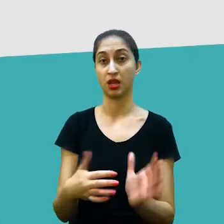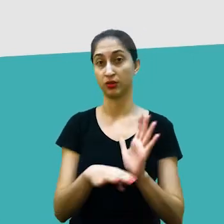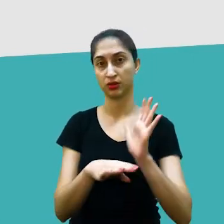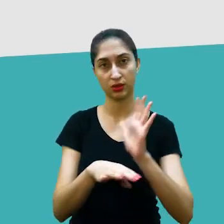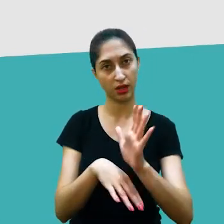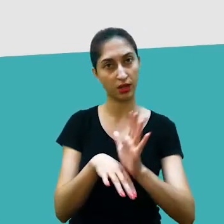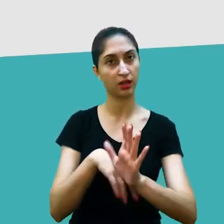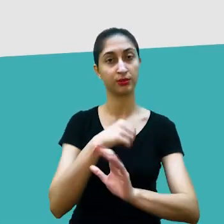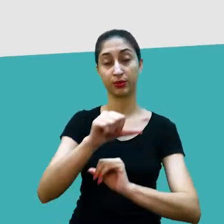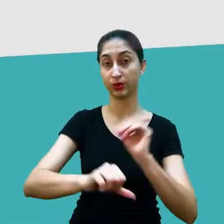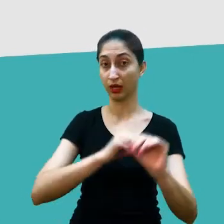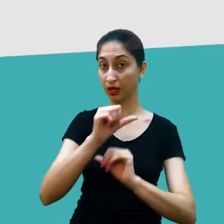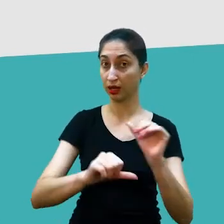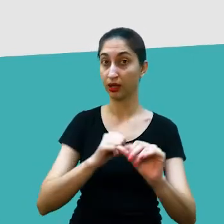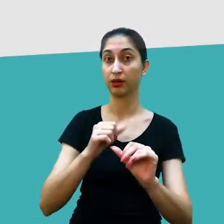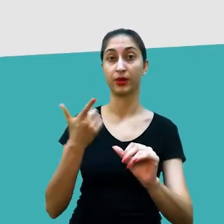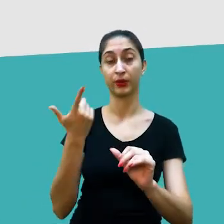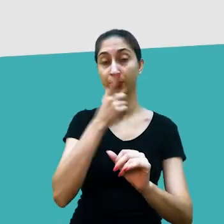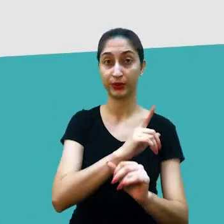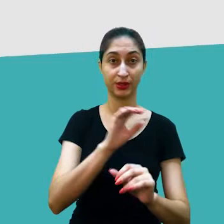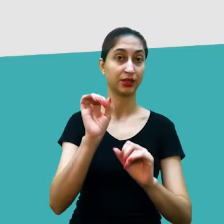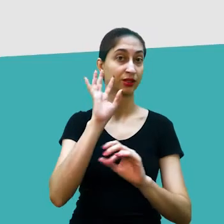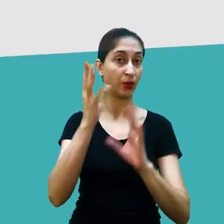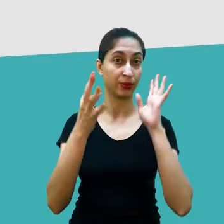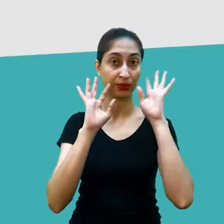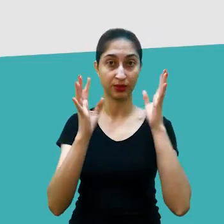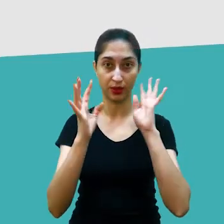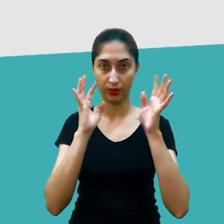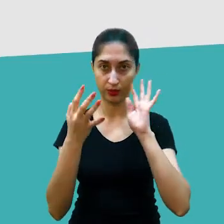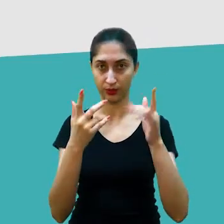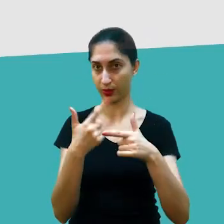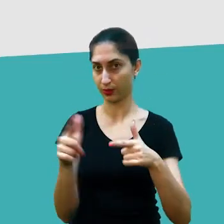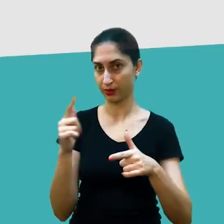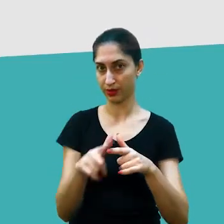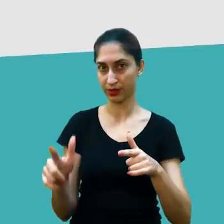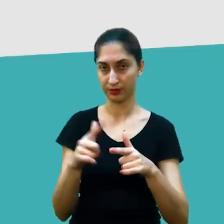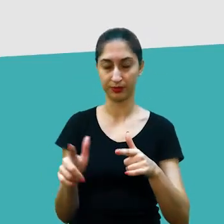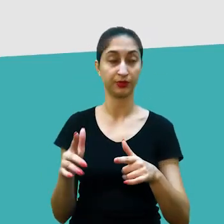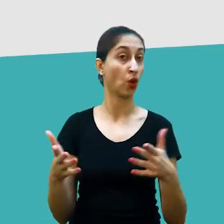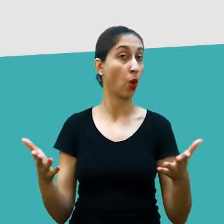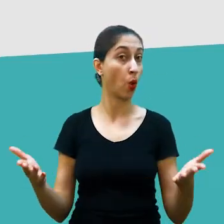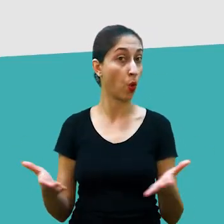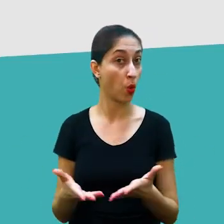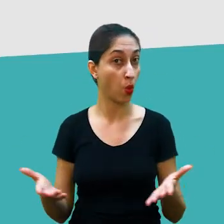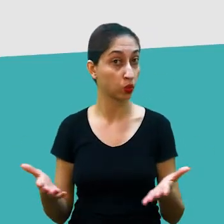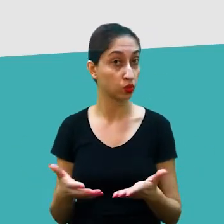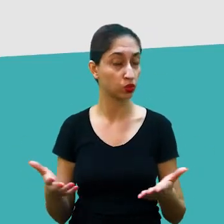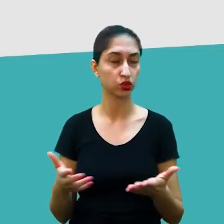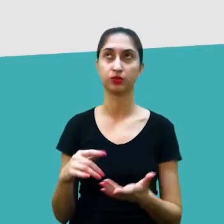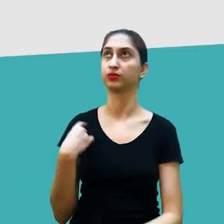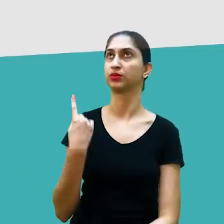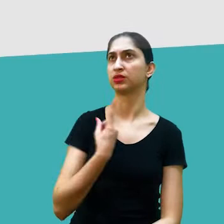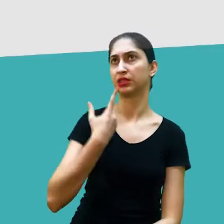revolucionária em termos de trazer as soluções para os problemas, né? E hoje, atualmente, vamos pensar assim,